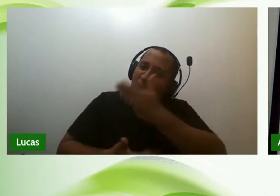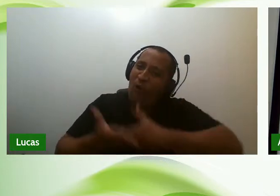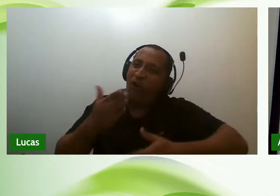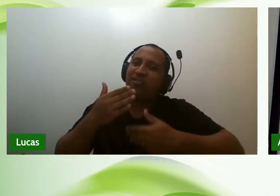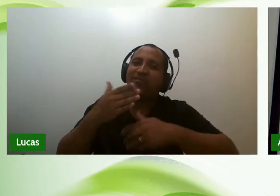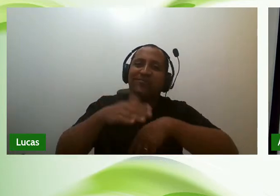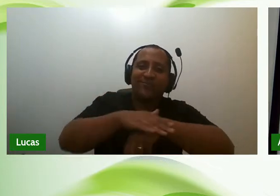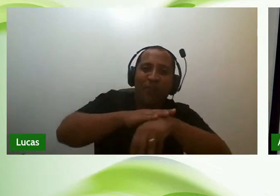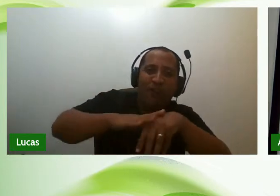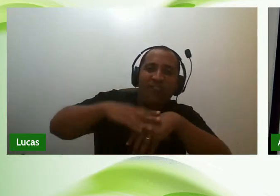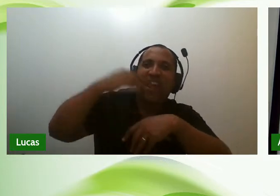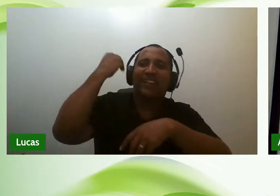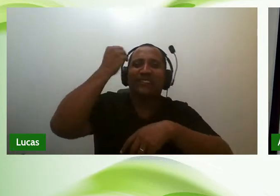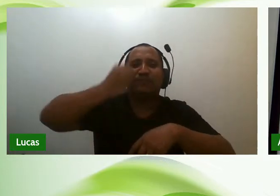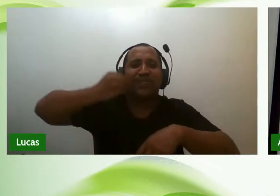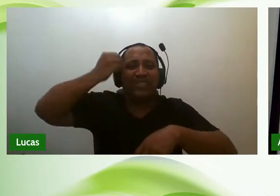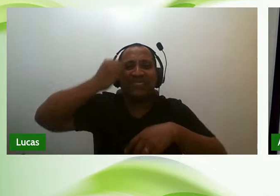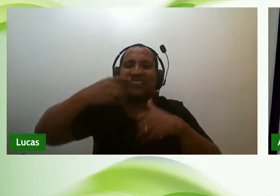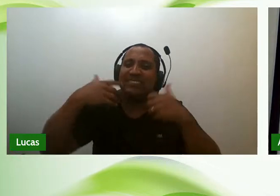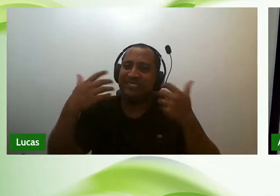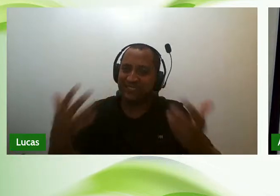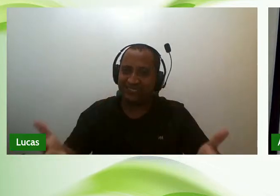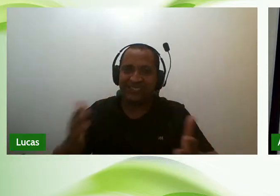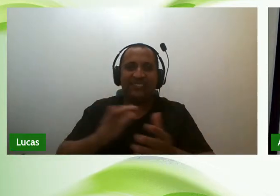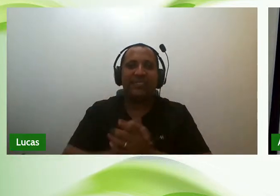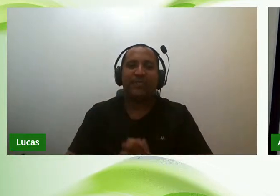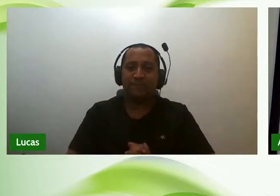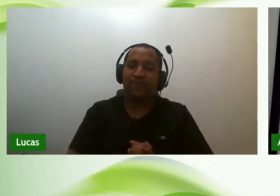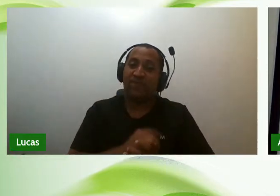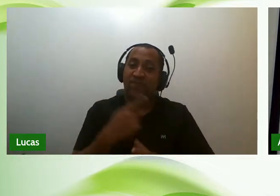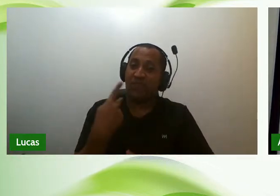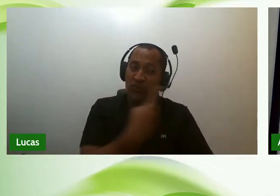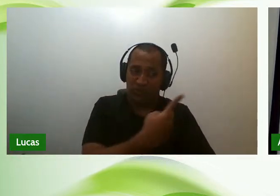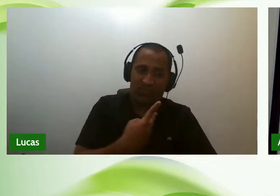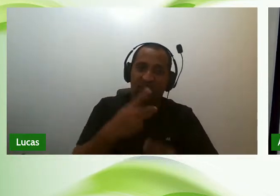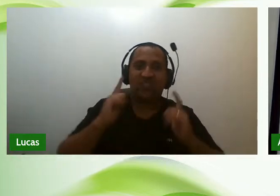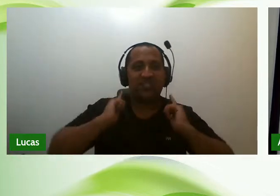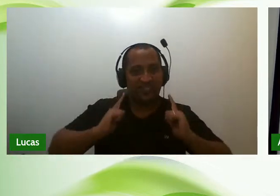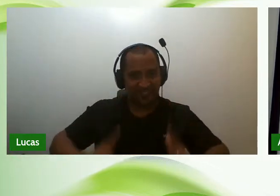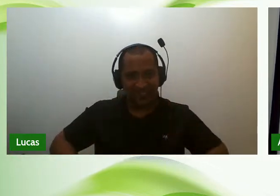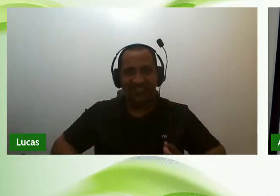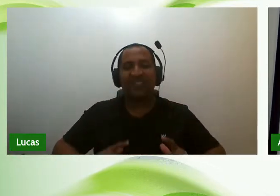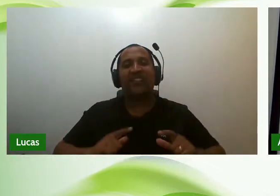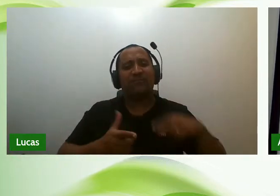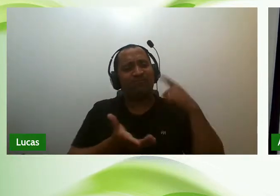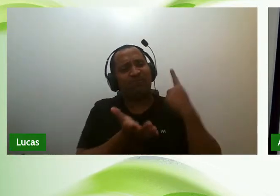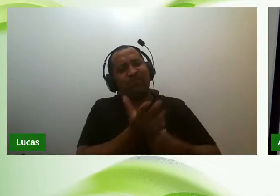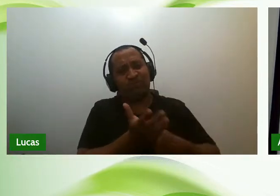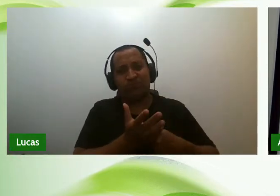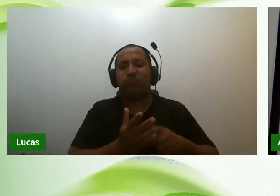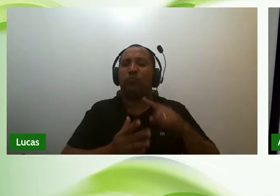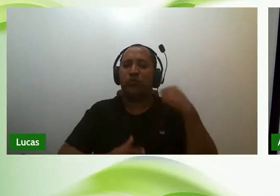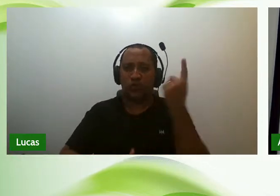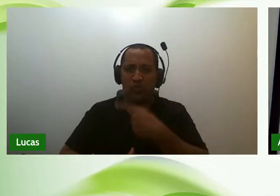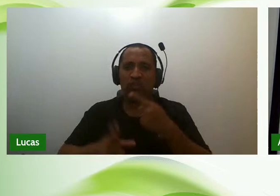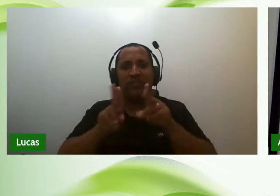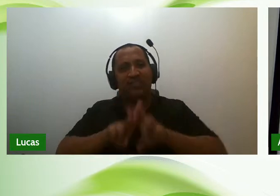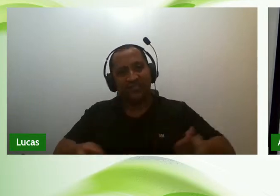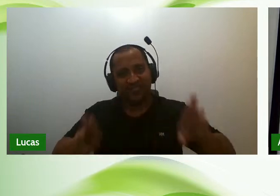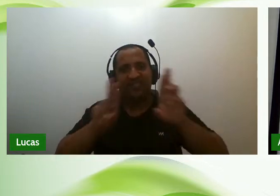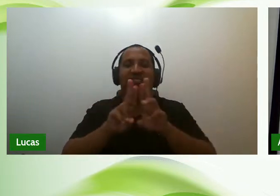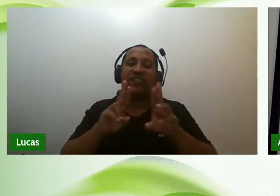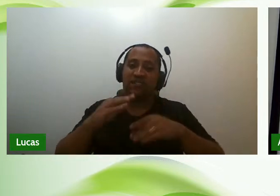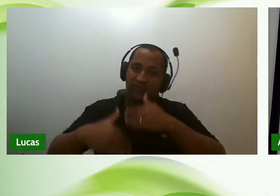e experiências. Então, somos duas gestoras, de fato, muito comprometidas com as nossas universidades e